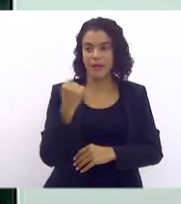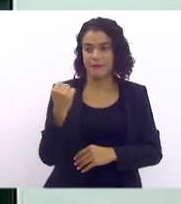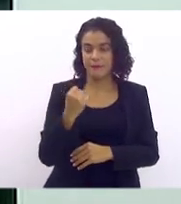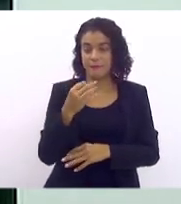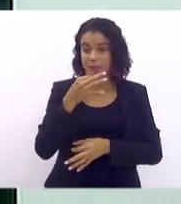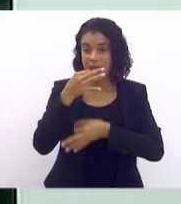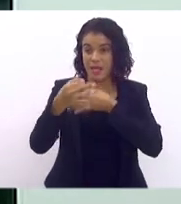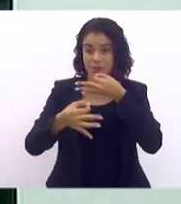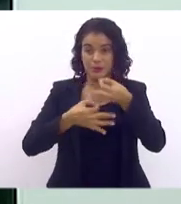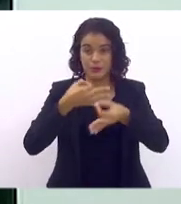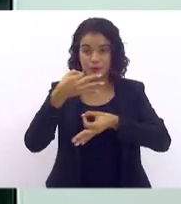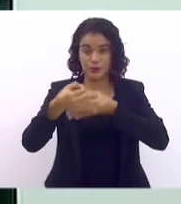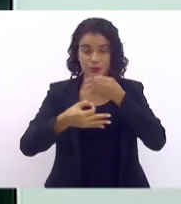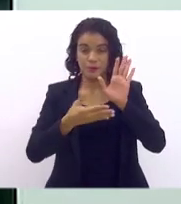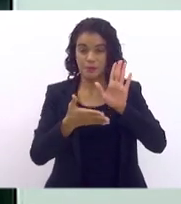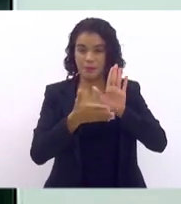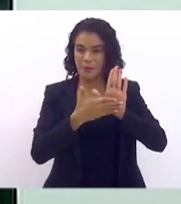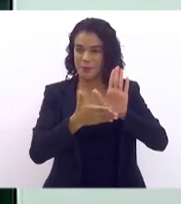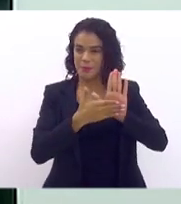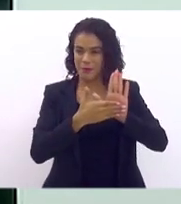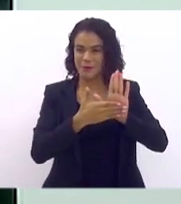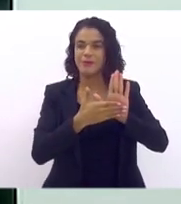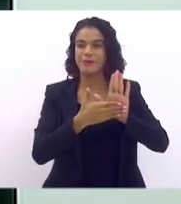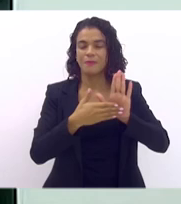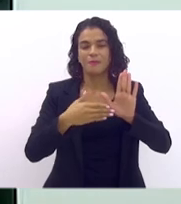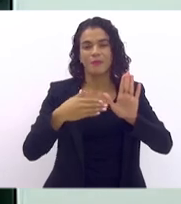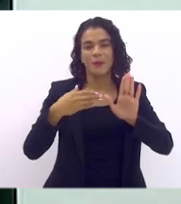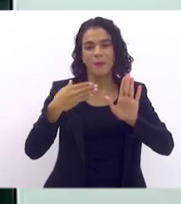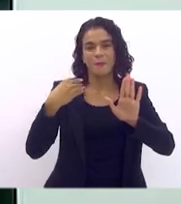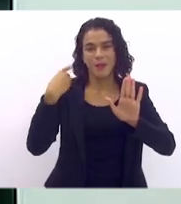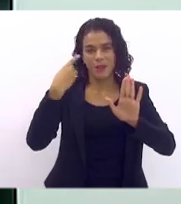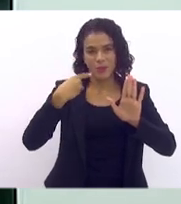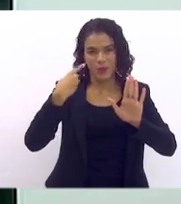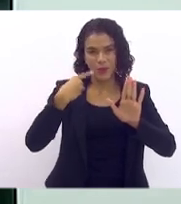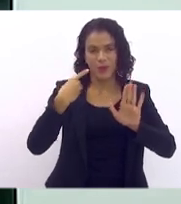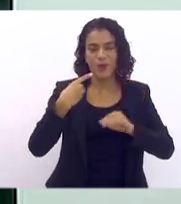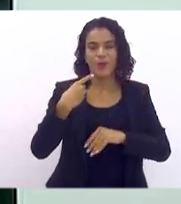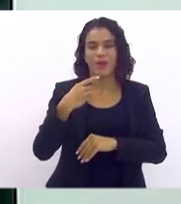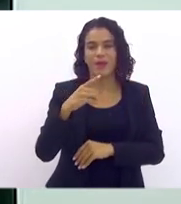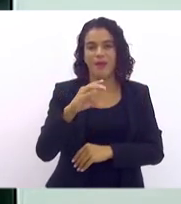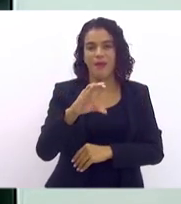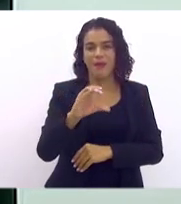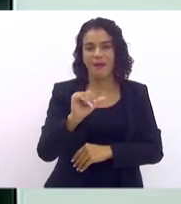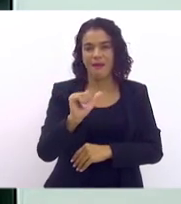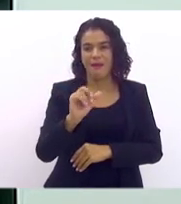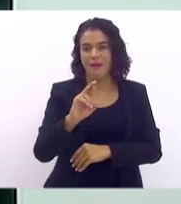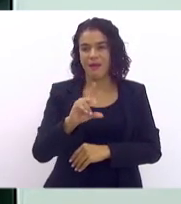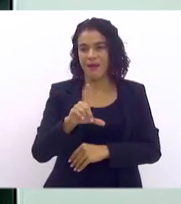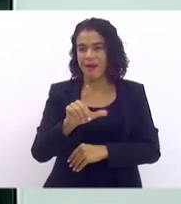sugestões propostas pela doutora Carla Albuquerque, umas duas mais